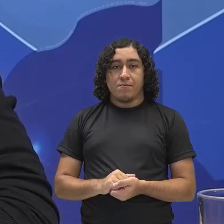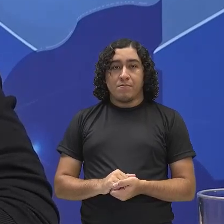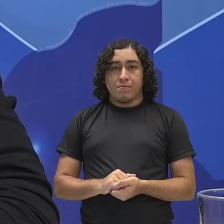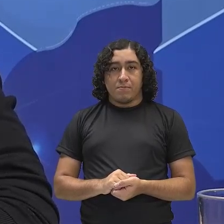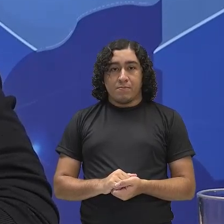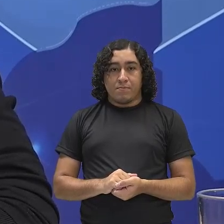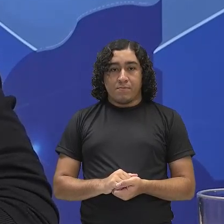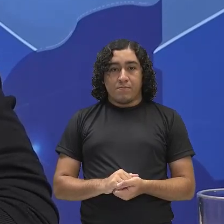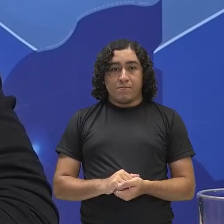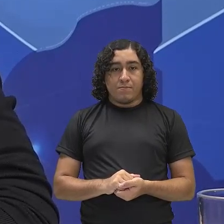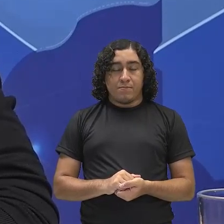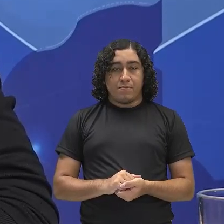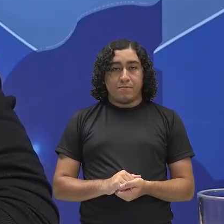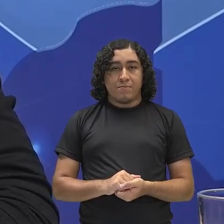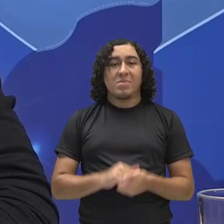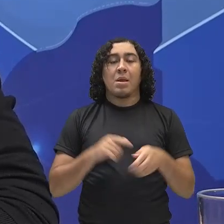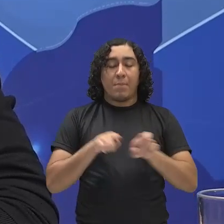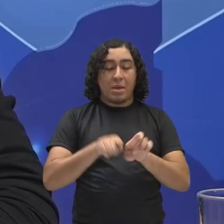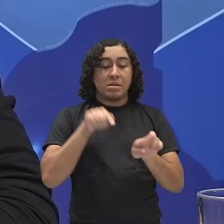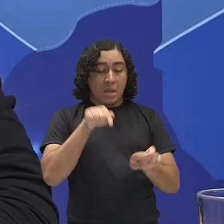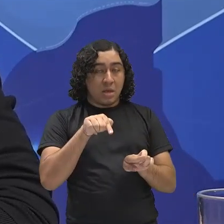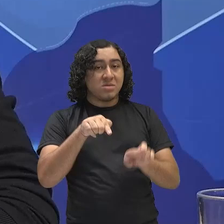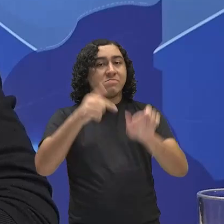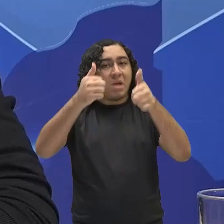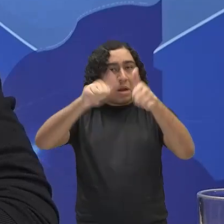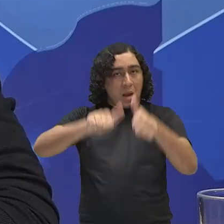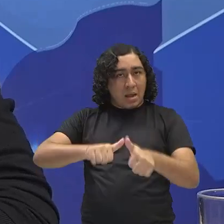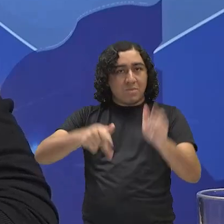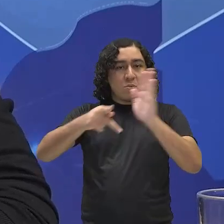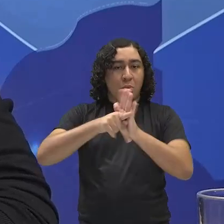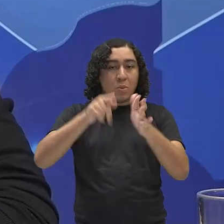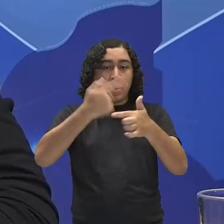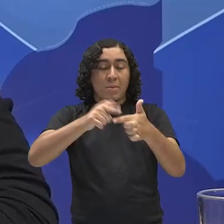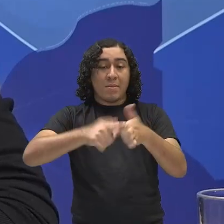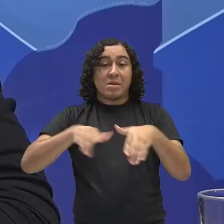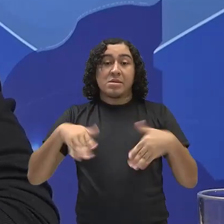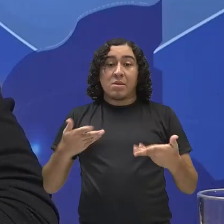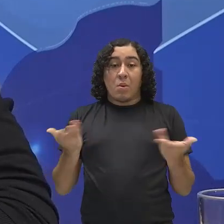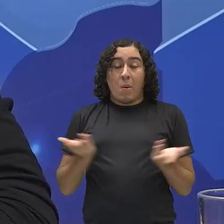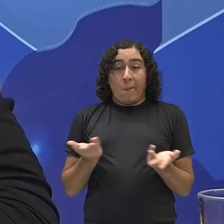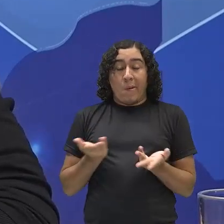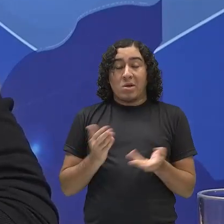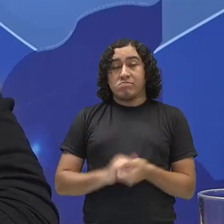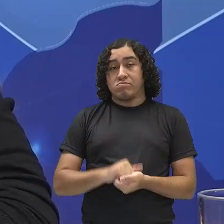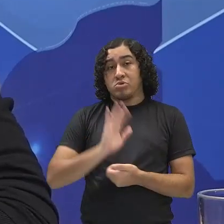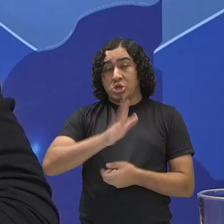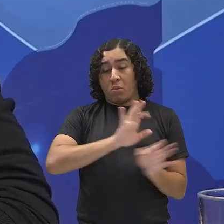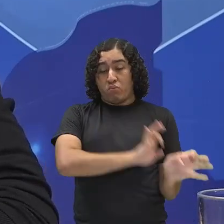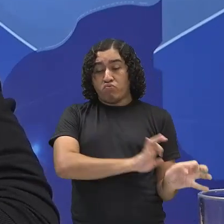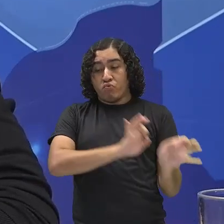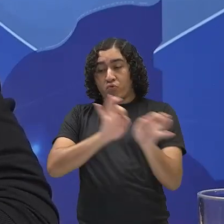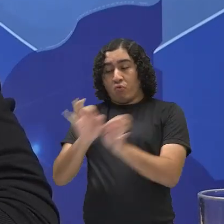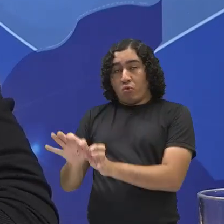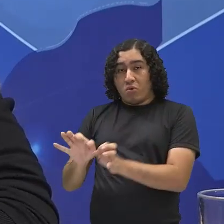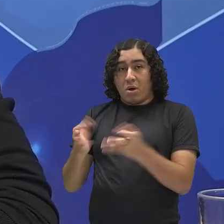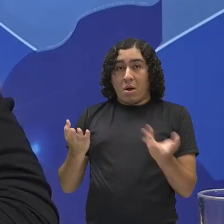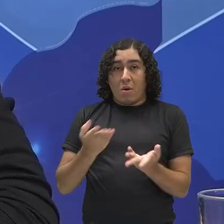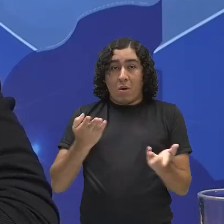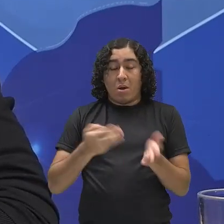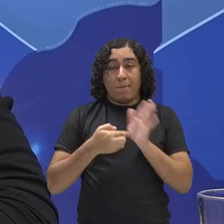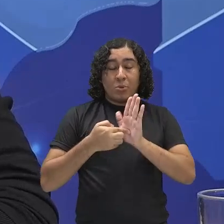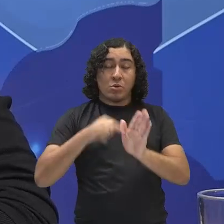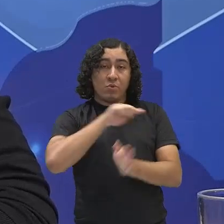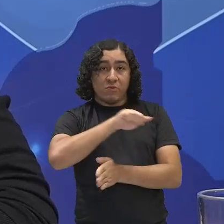tem essa questão do diagnóstico do problema. Então, agora dito isso, né, eu vou passar aqui para os senhores